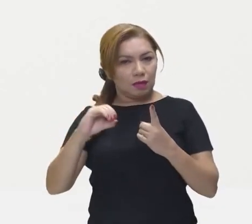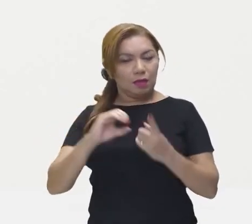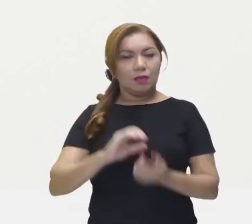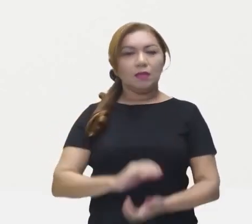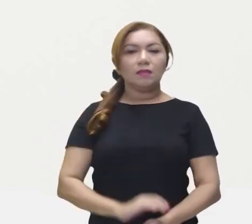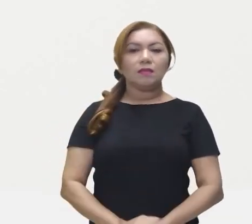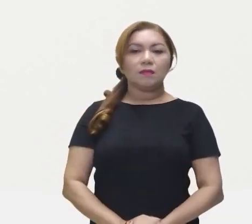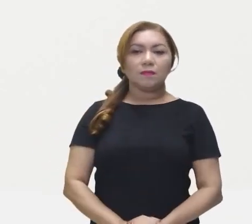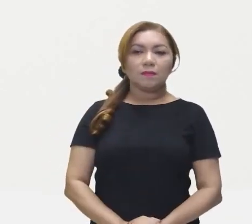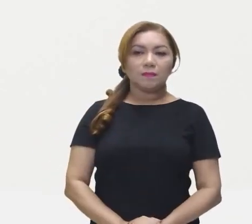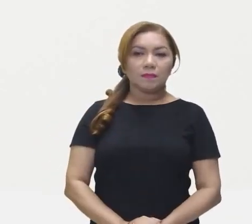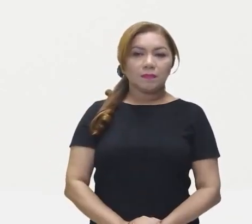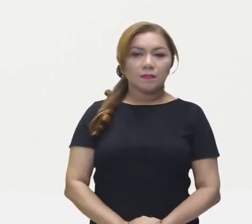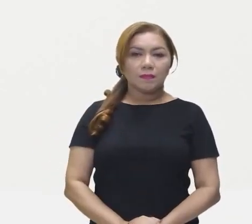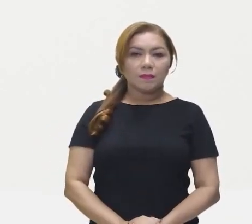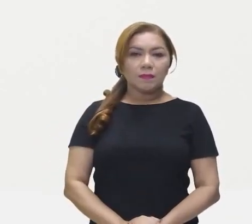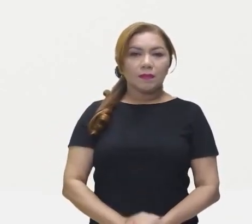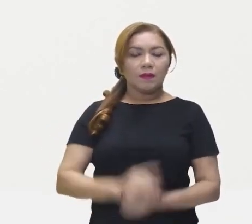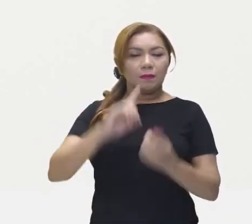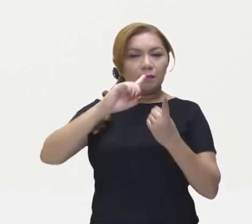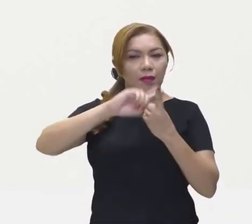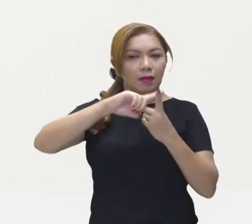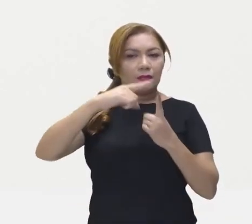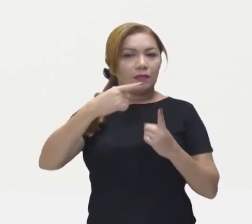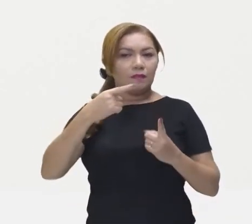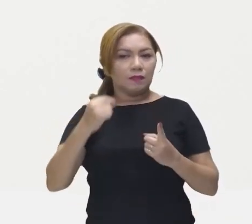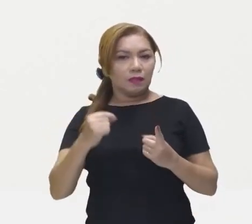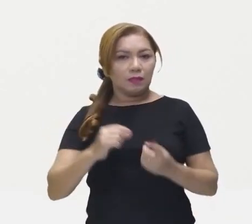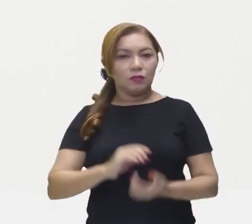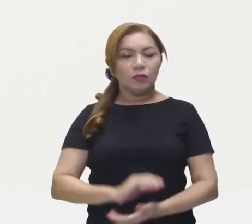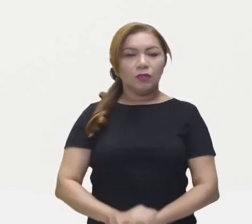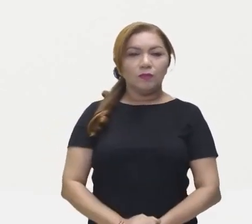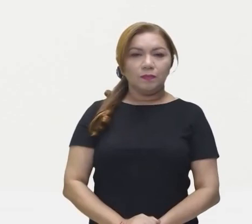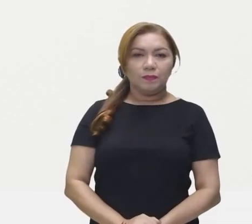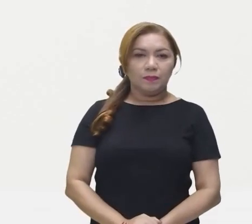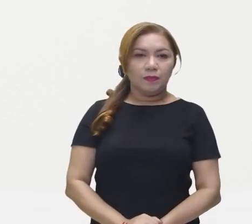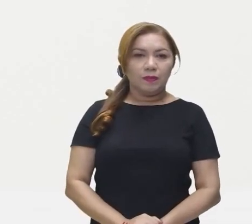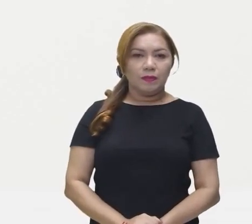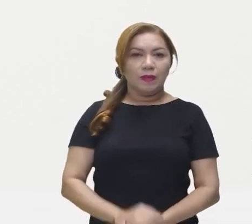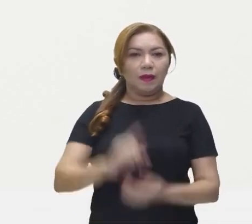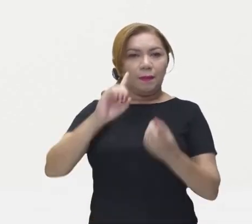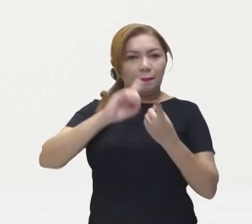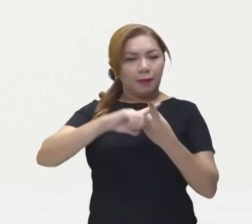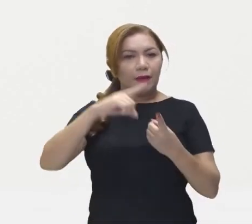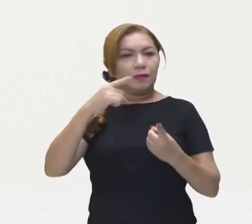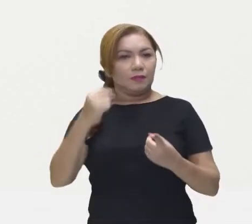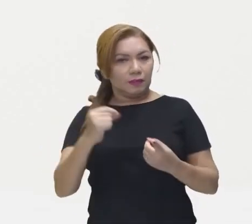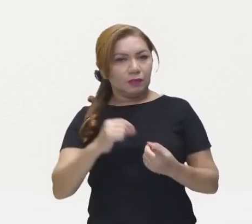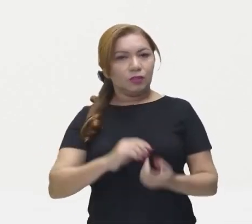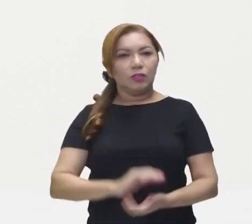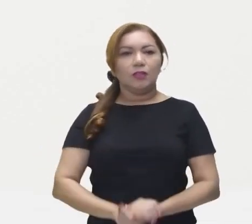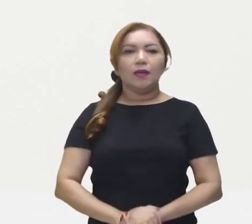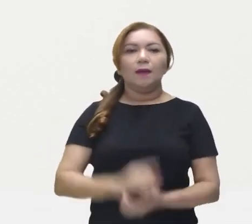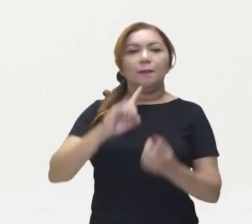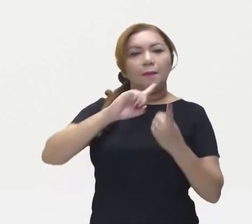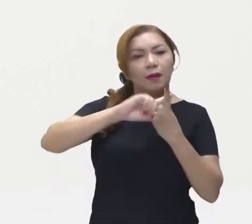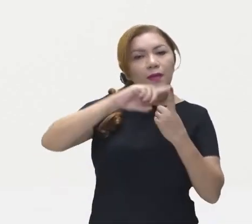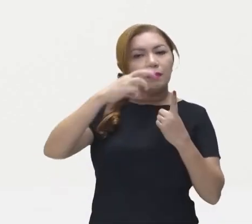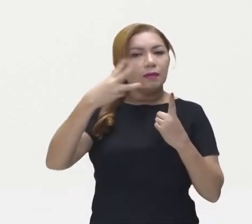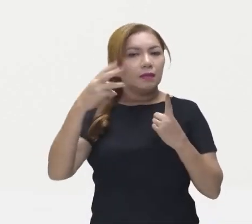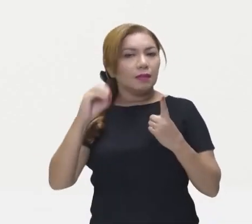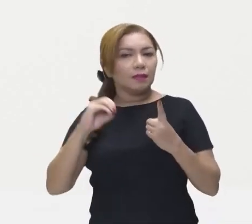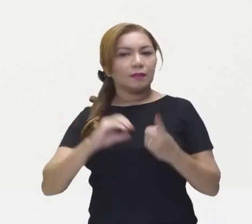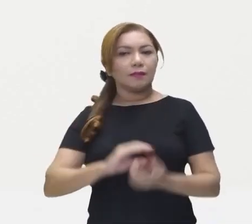mais 20, mais 10, mais 20 e mais 30,